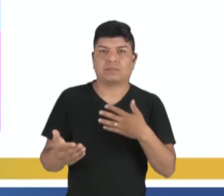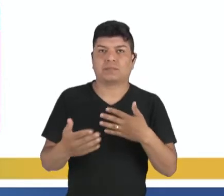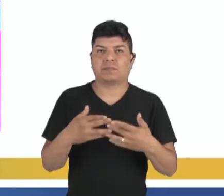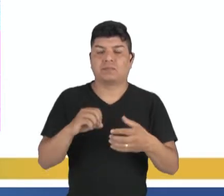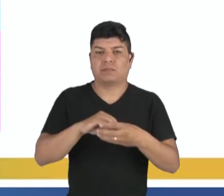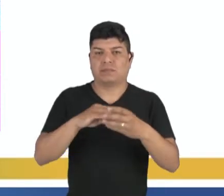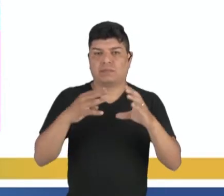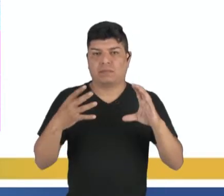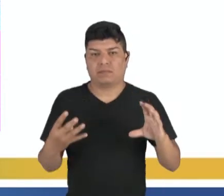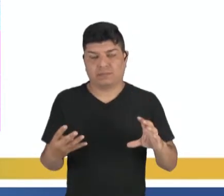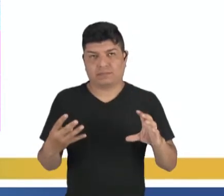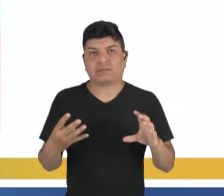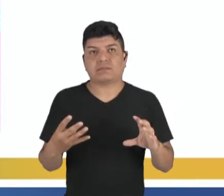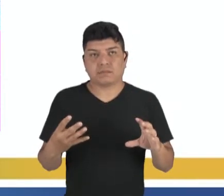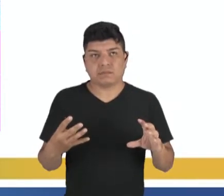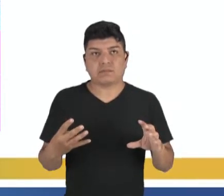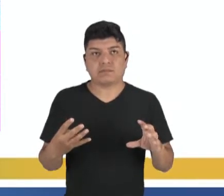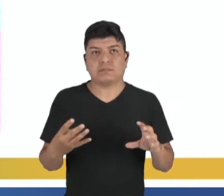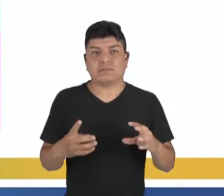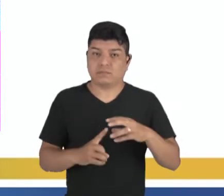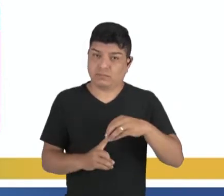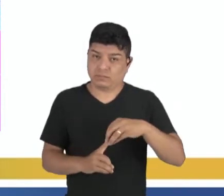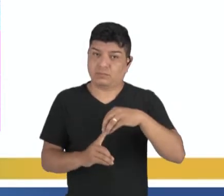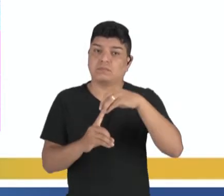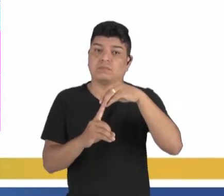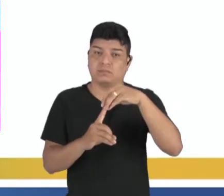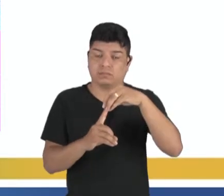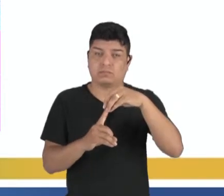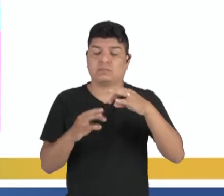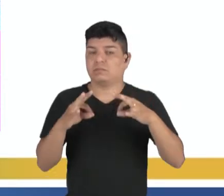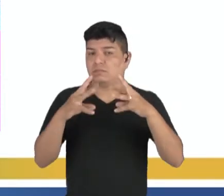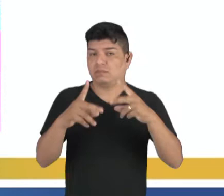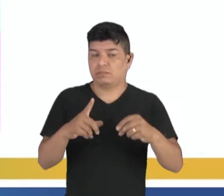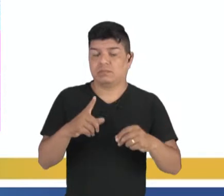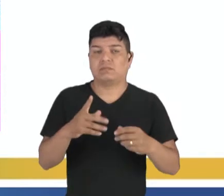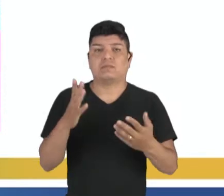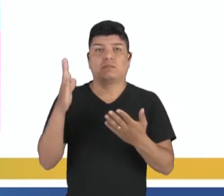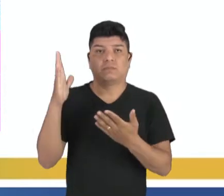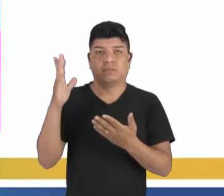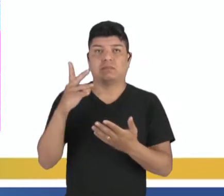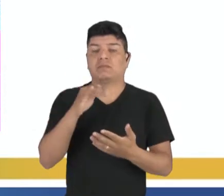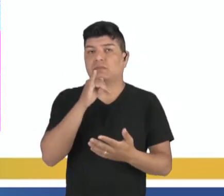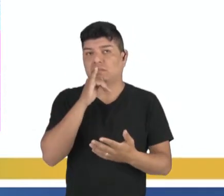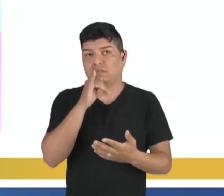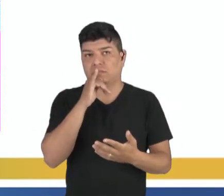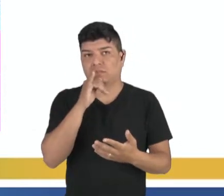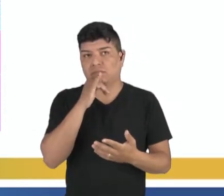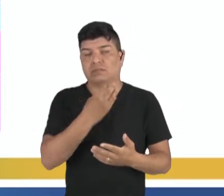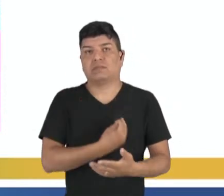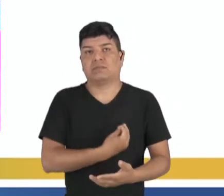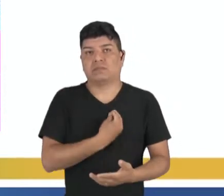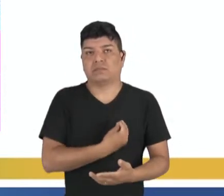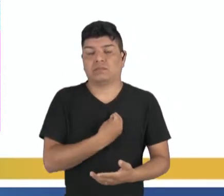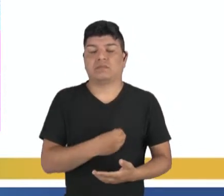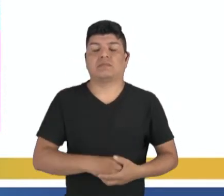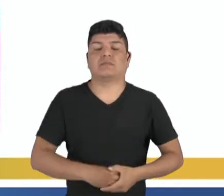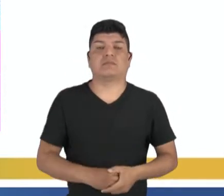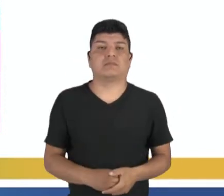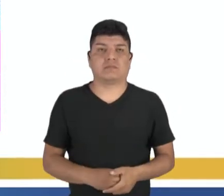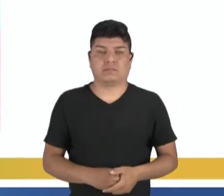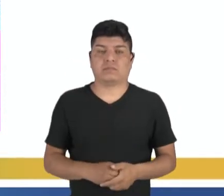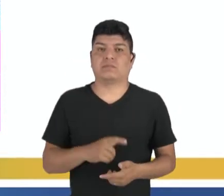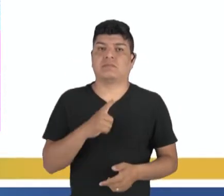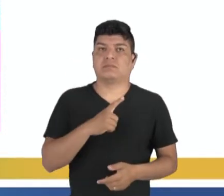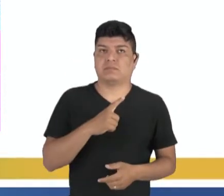suas características exclusivas, todos aí são exemplos de organismos vivos